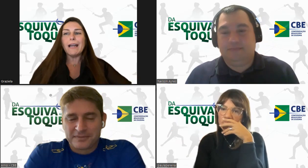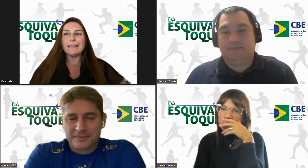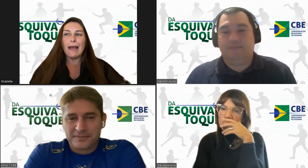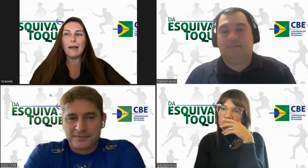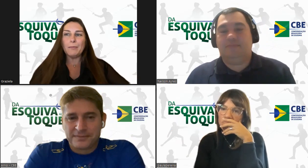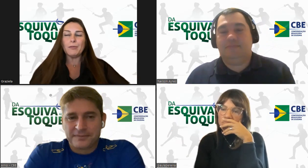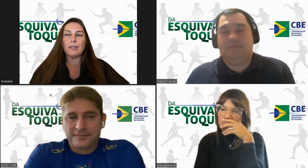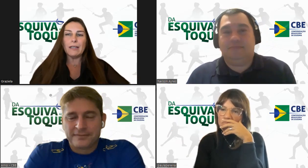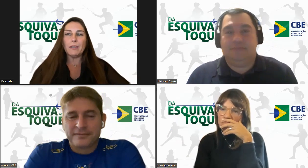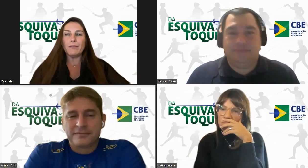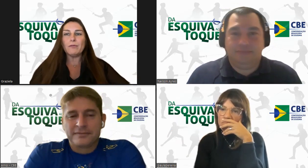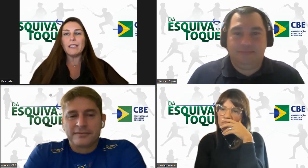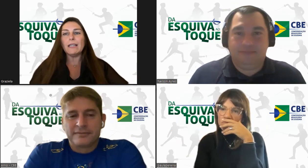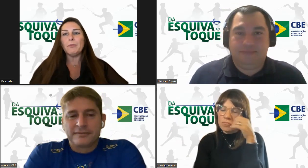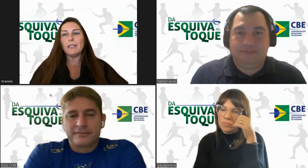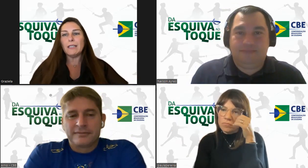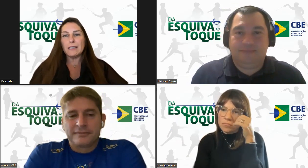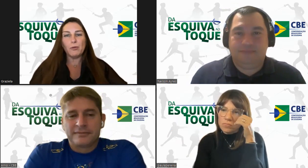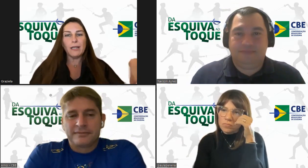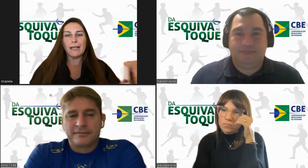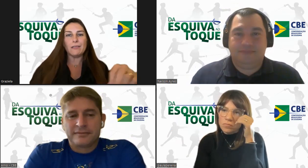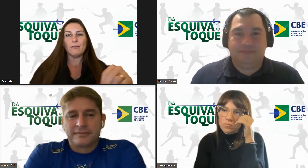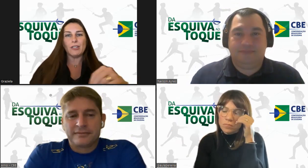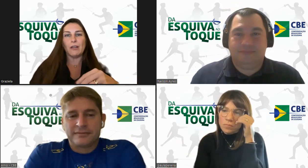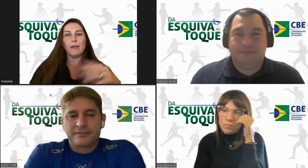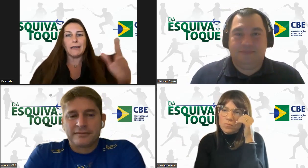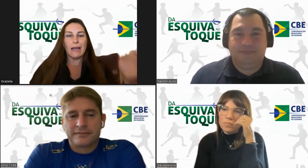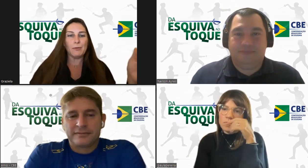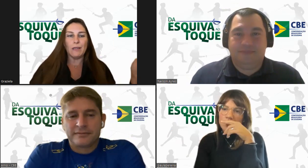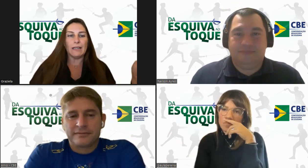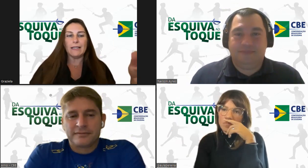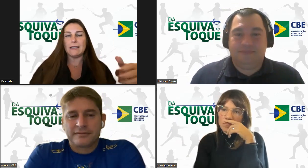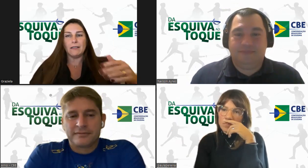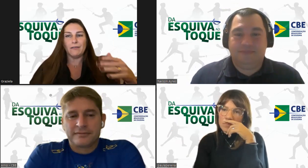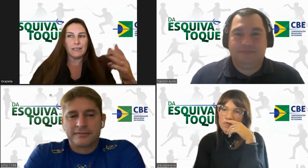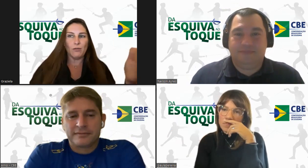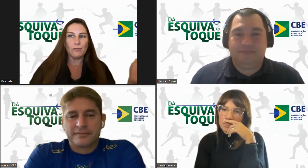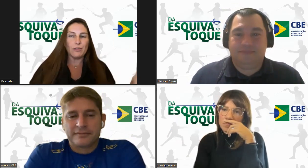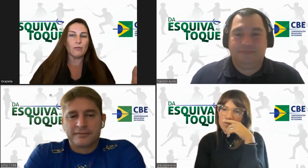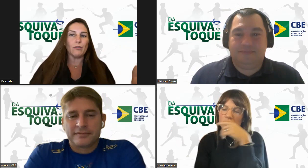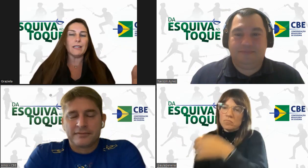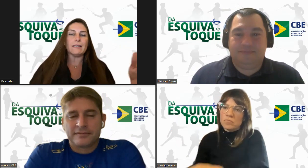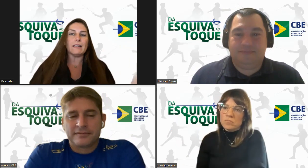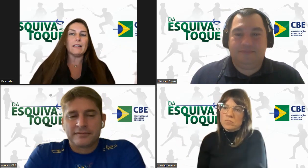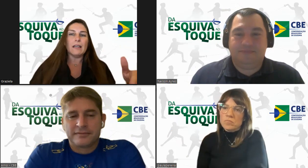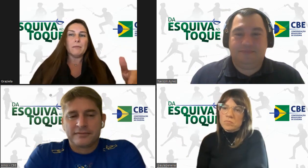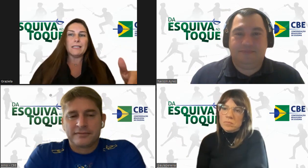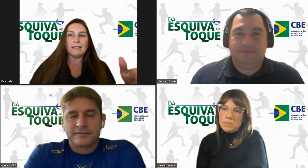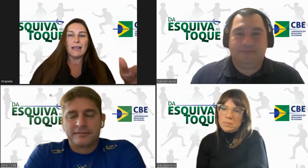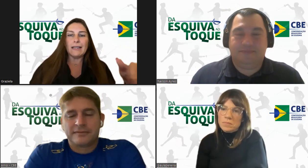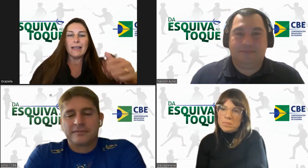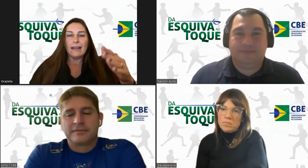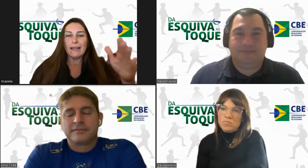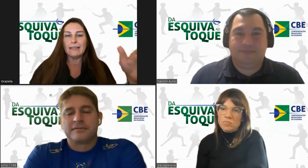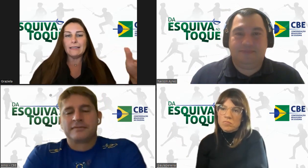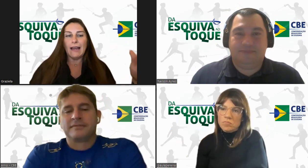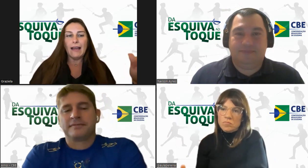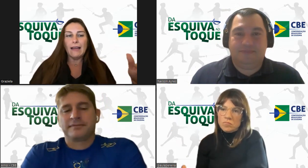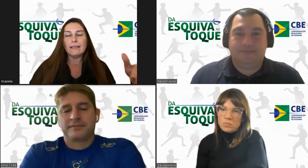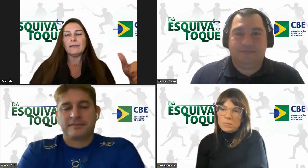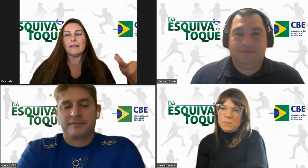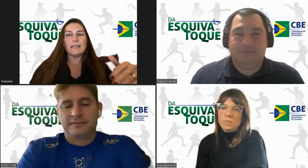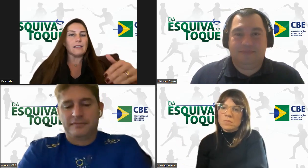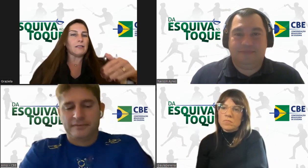identificar um pouco cardápio né para ver o que que ele poderia se por acaso não tiver o cardápio em inglês ele não vai ter condições mas tentar naquela